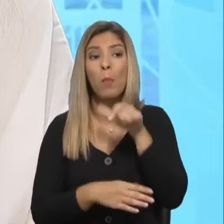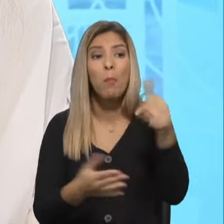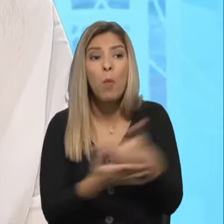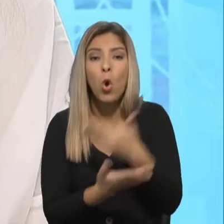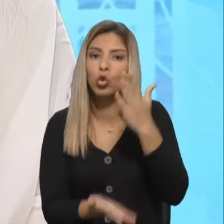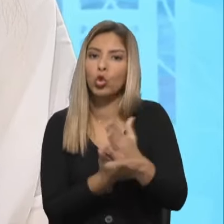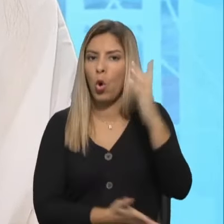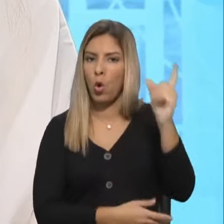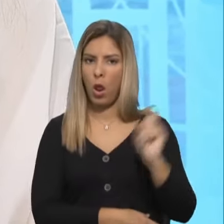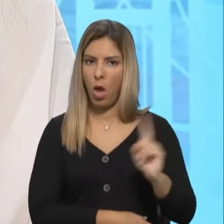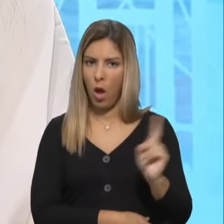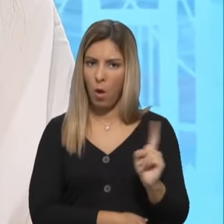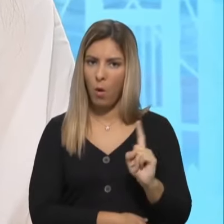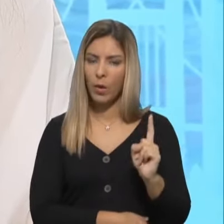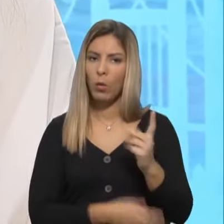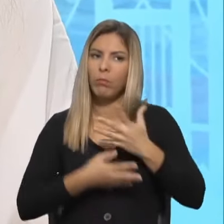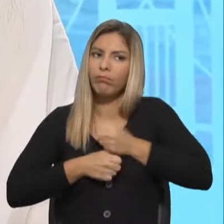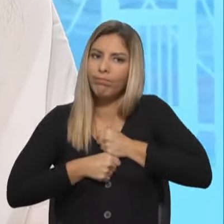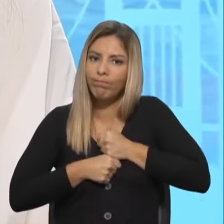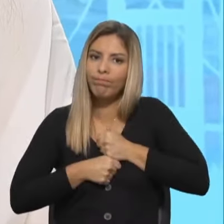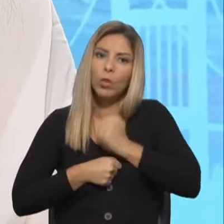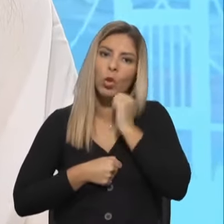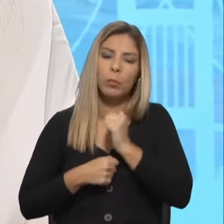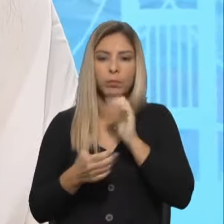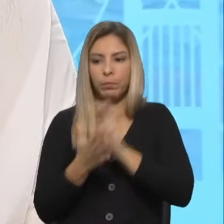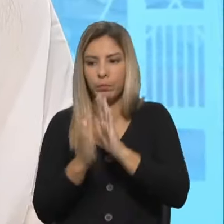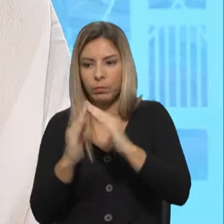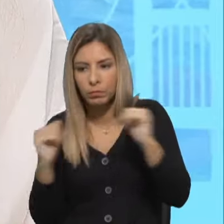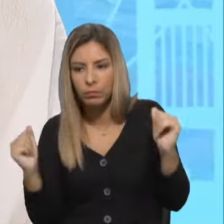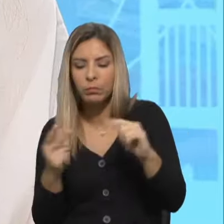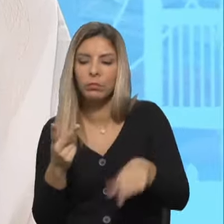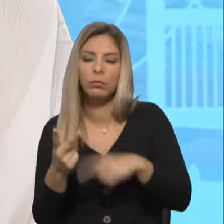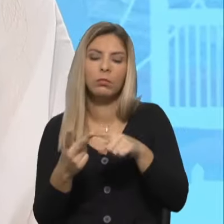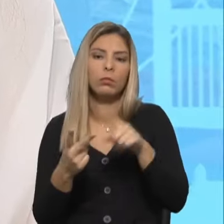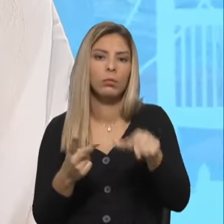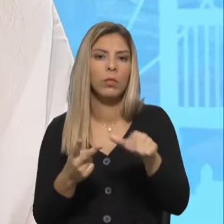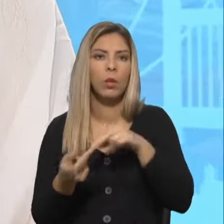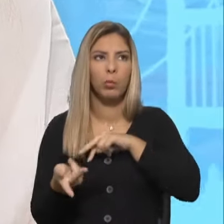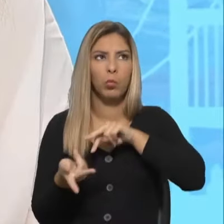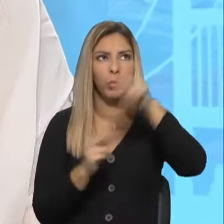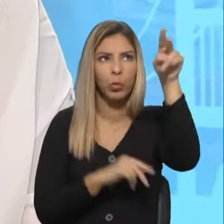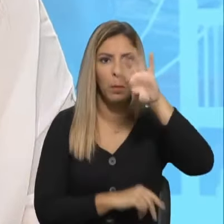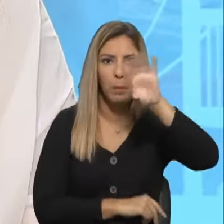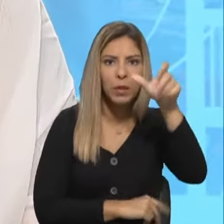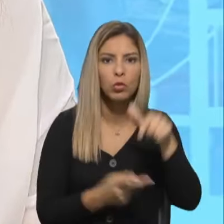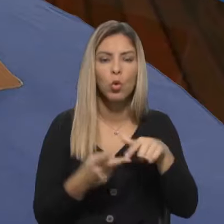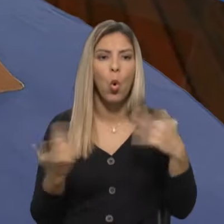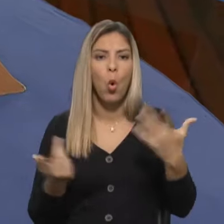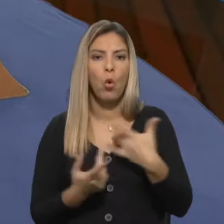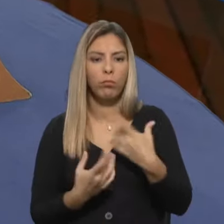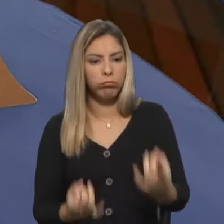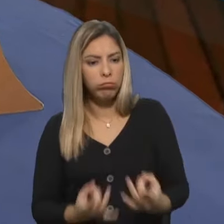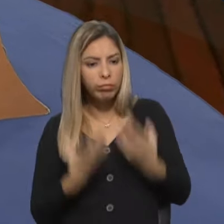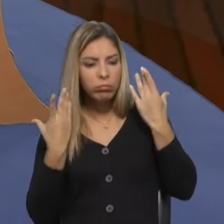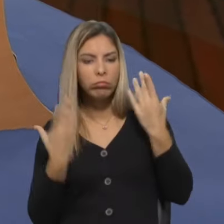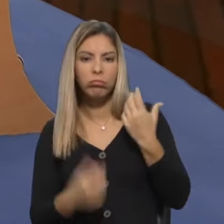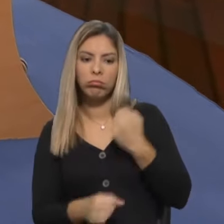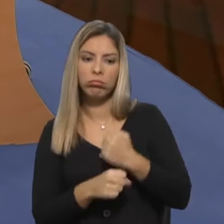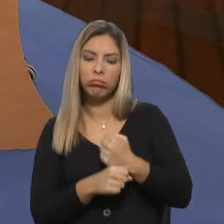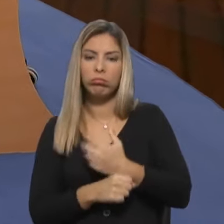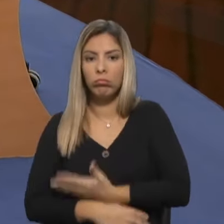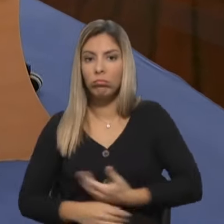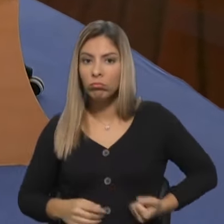falamos de todo tipo de perda um divórcio uma mudança de um país a perda de um emprego eh portanto